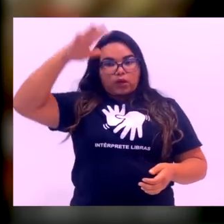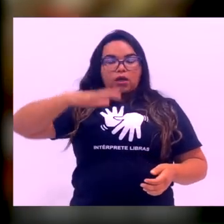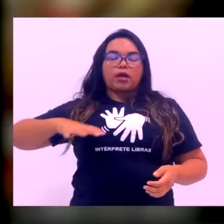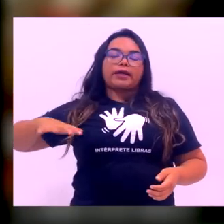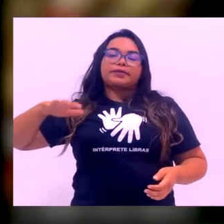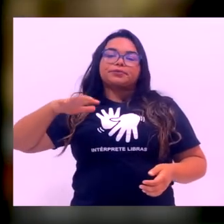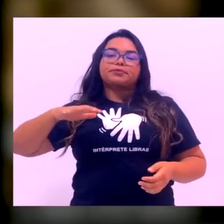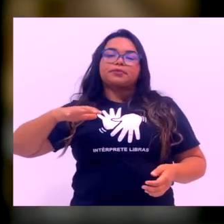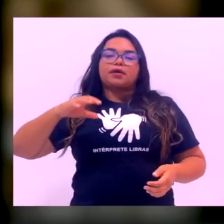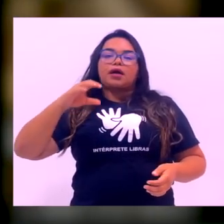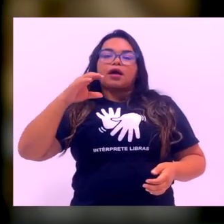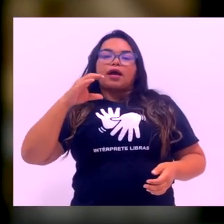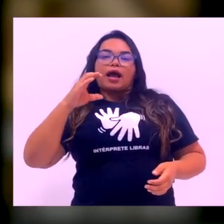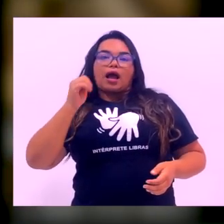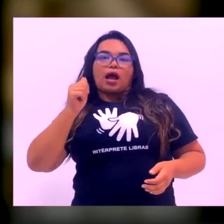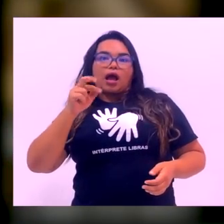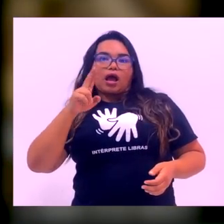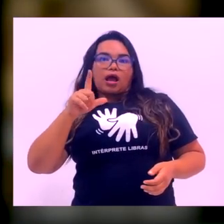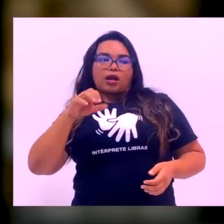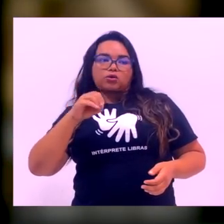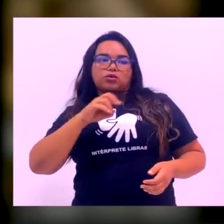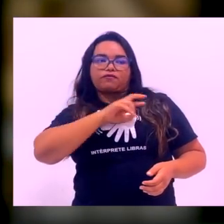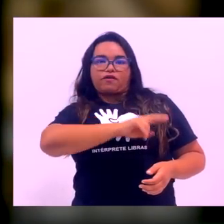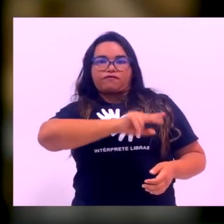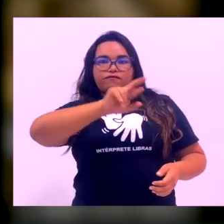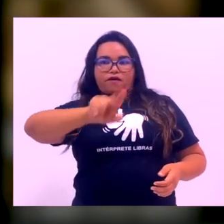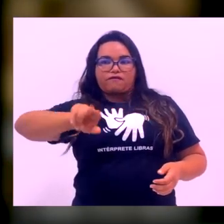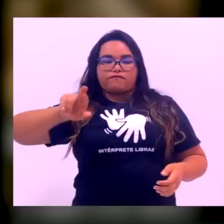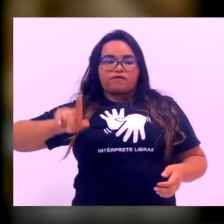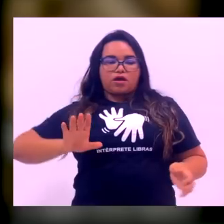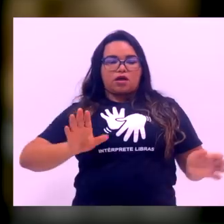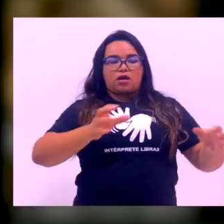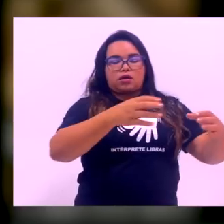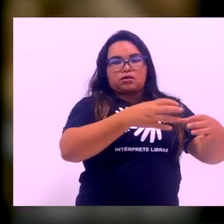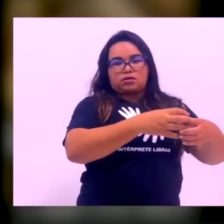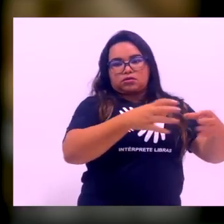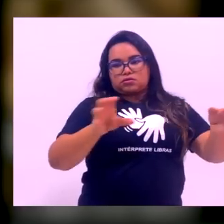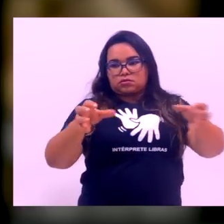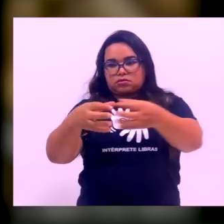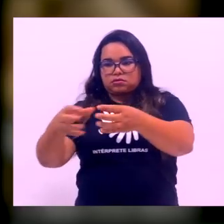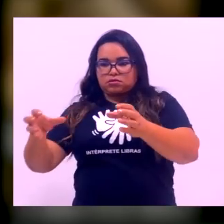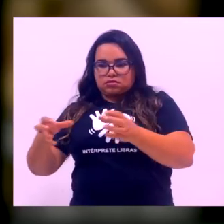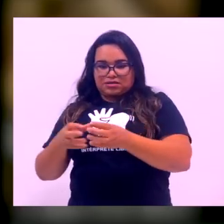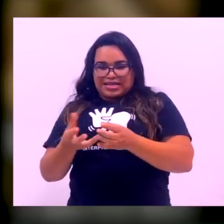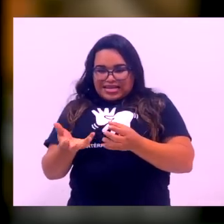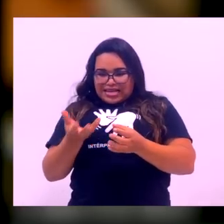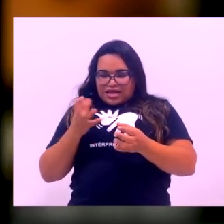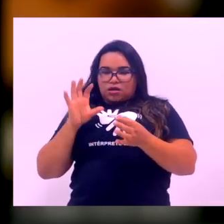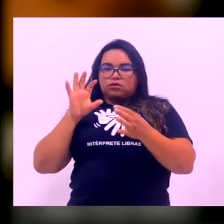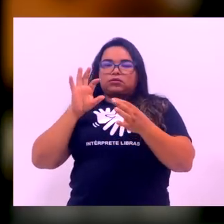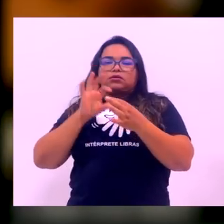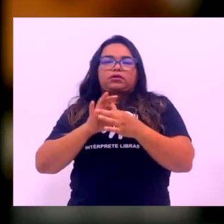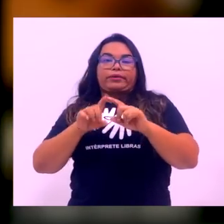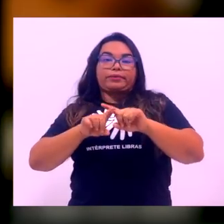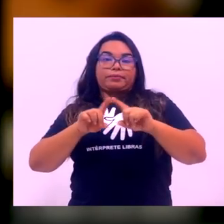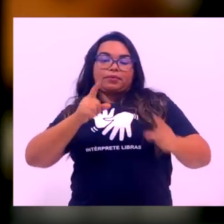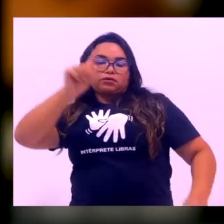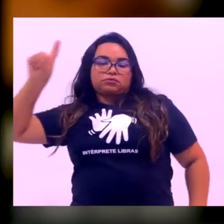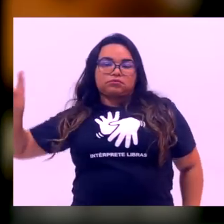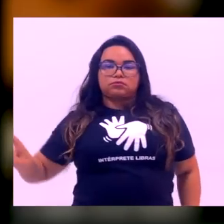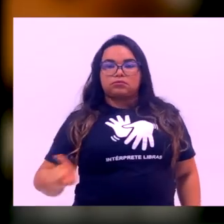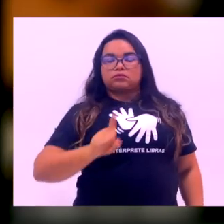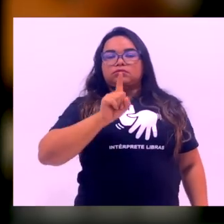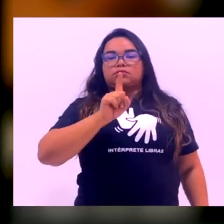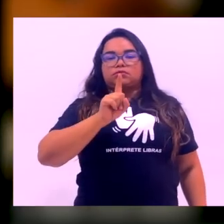e o reino de Luís e todos os reinos da terra e os grandes reinos que tentaram reunificar a Europa. E então veio